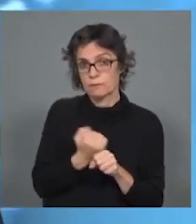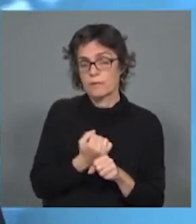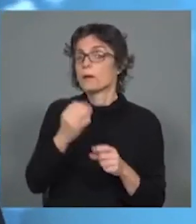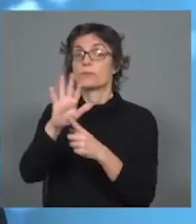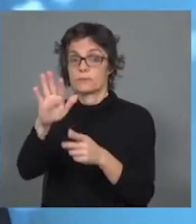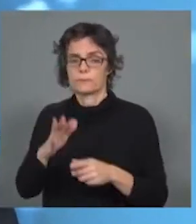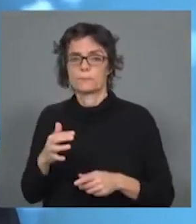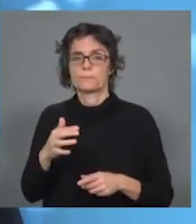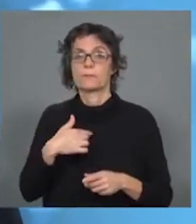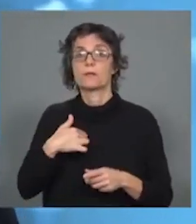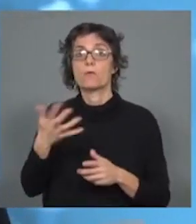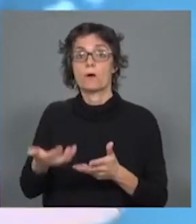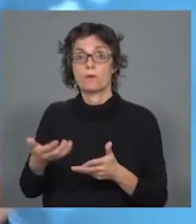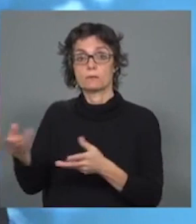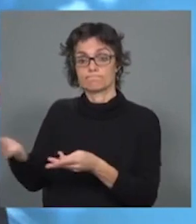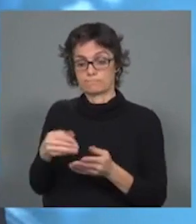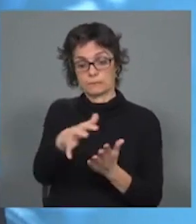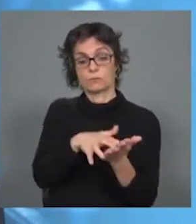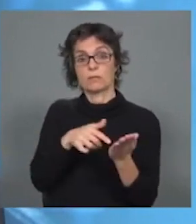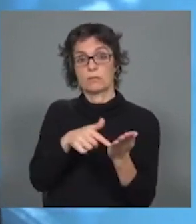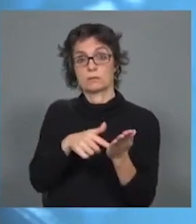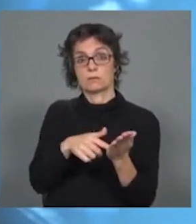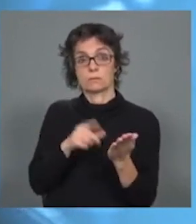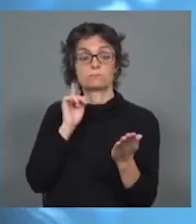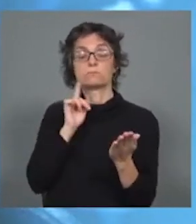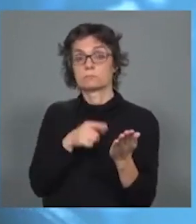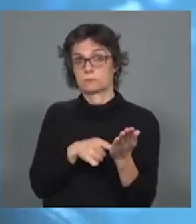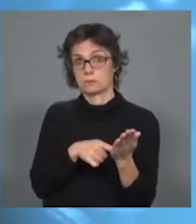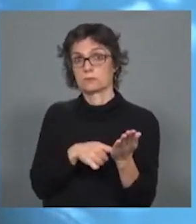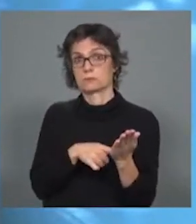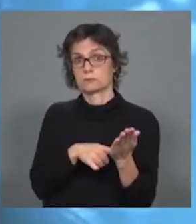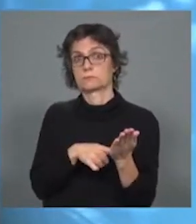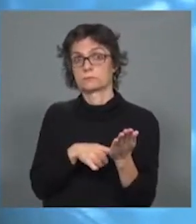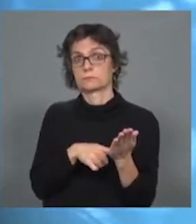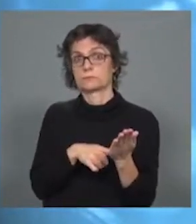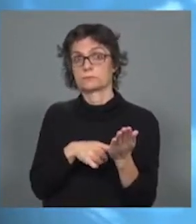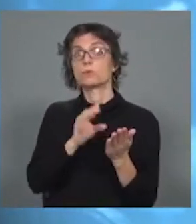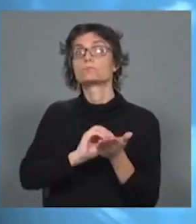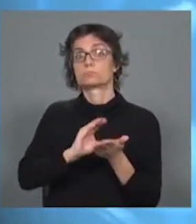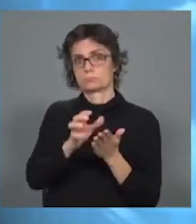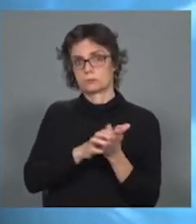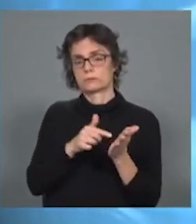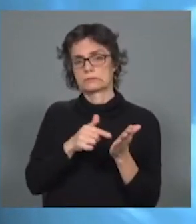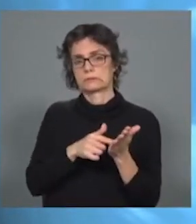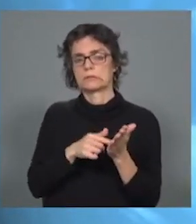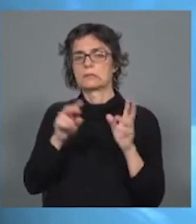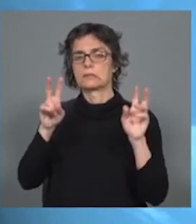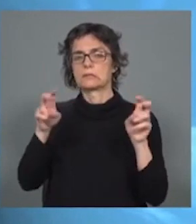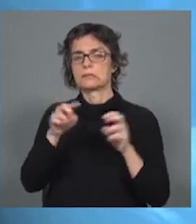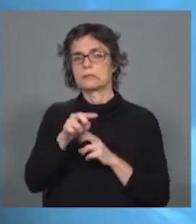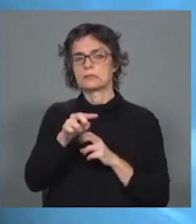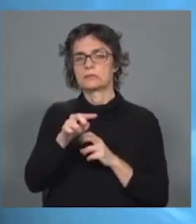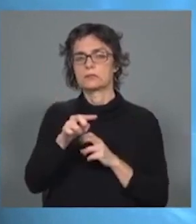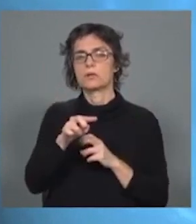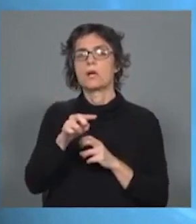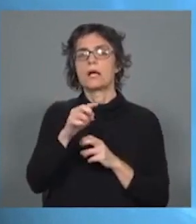este texto que eu acho que é significativo, que é The Jewish Annotated New Testament,